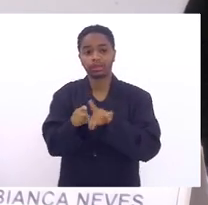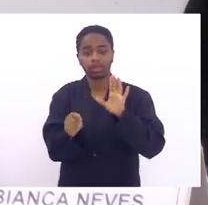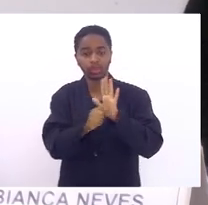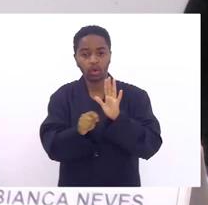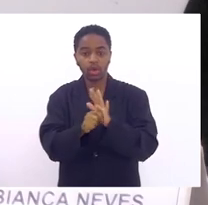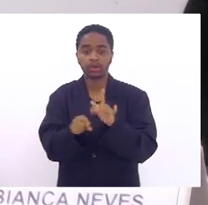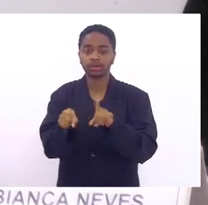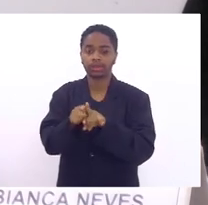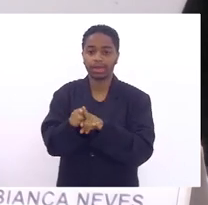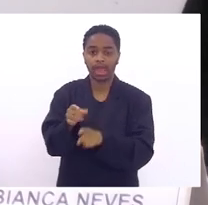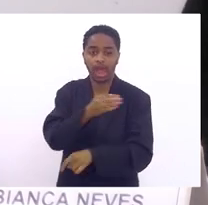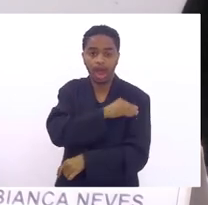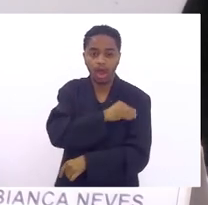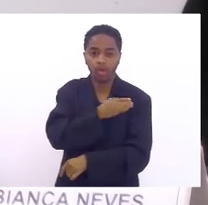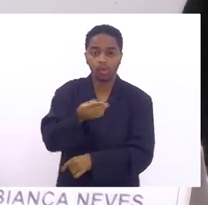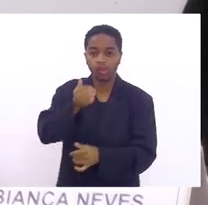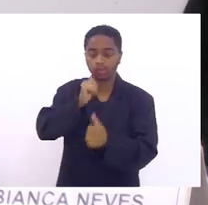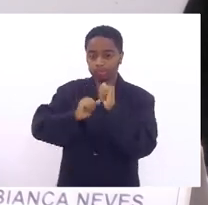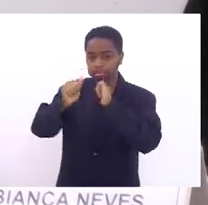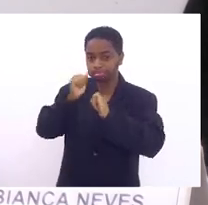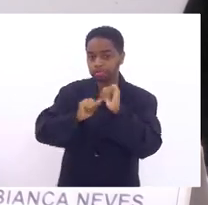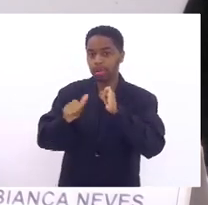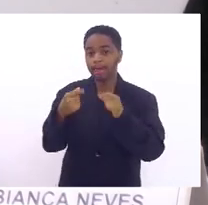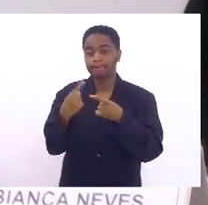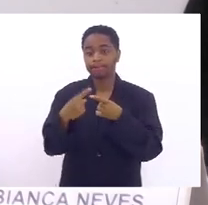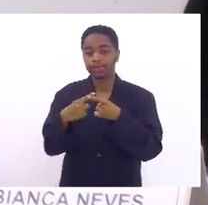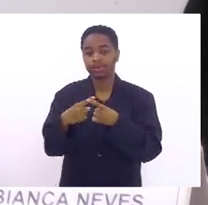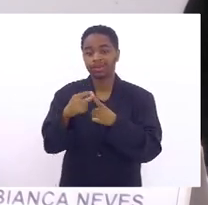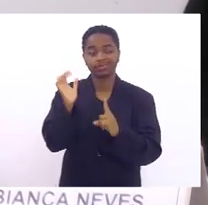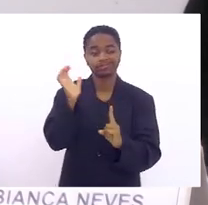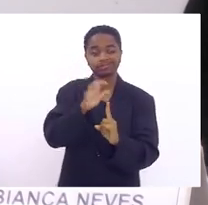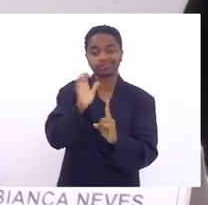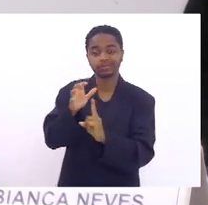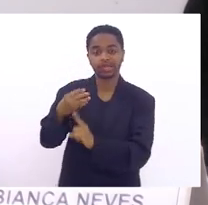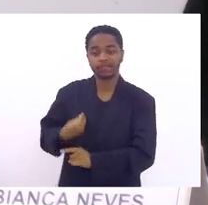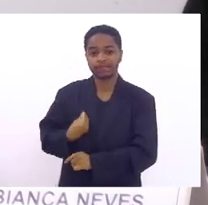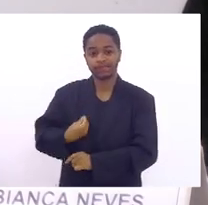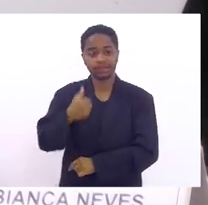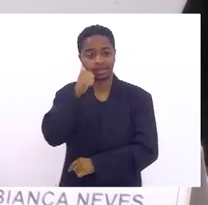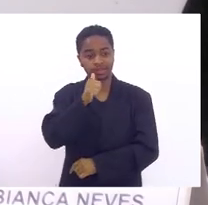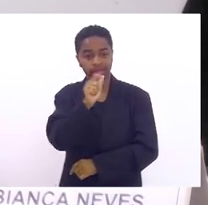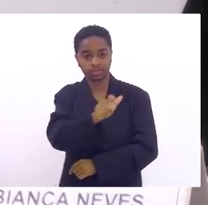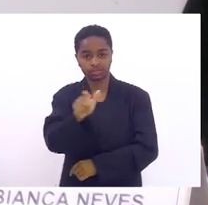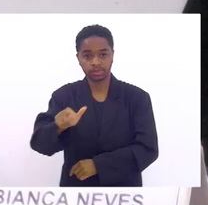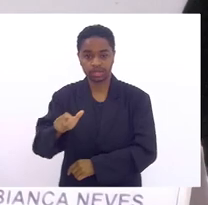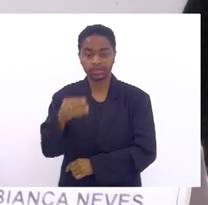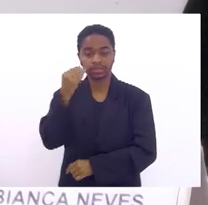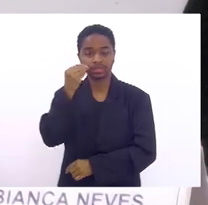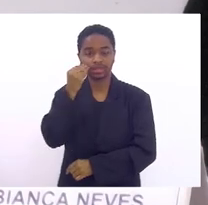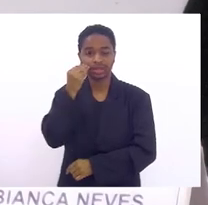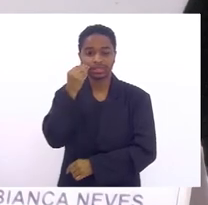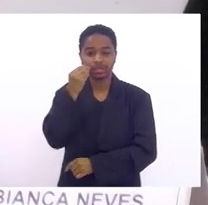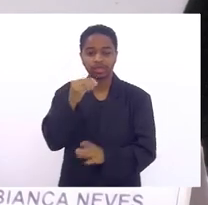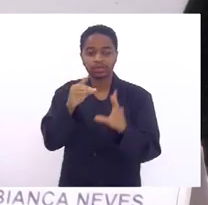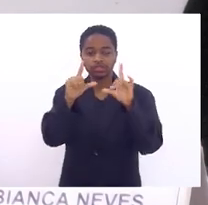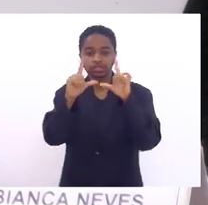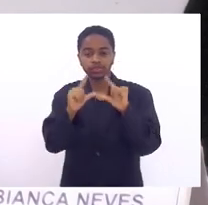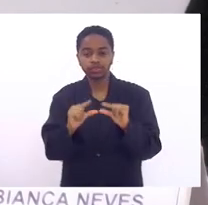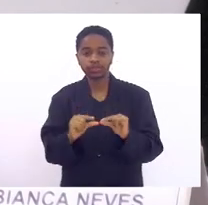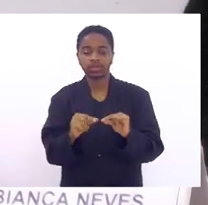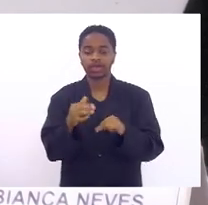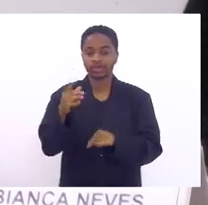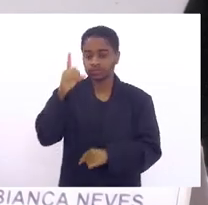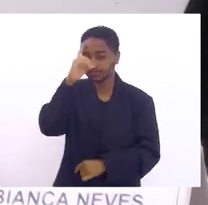né Elas vão atravessando as vidas das mulheres como forma de apaziguar a dureza de ser mulher nesse país